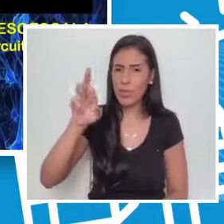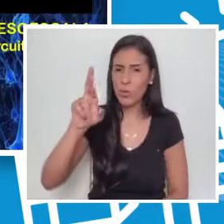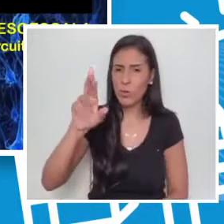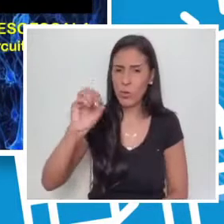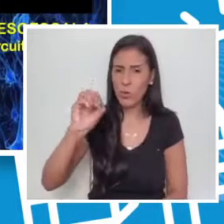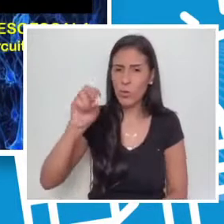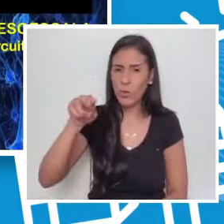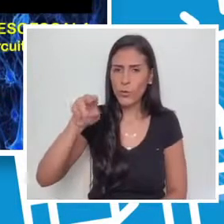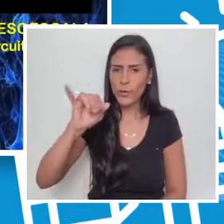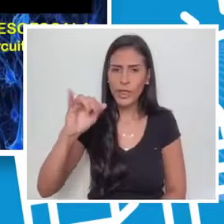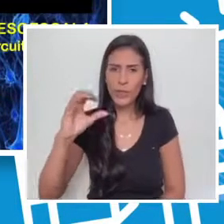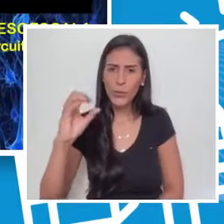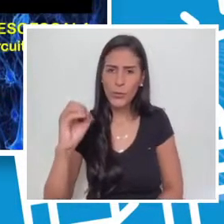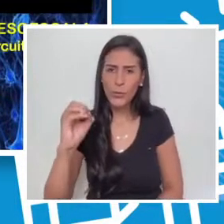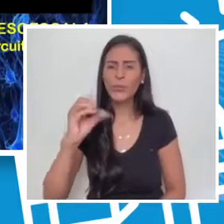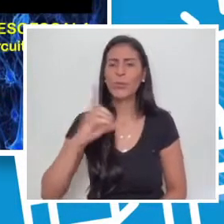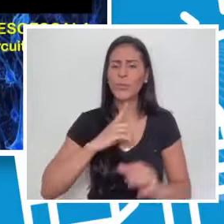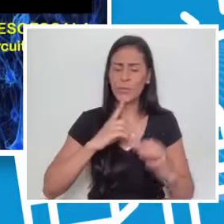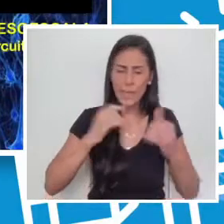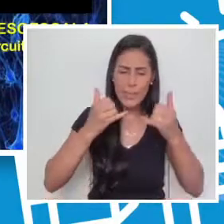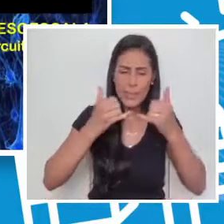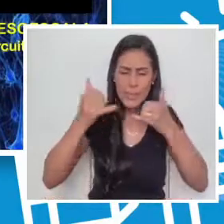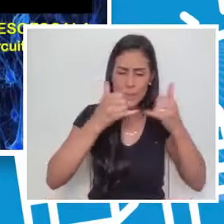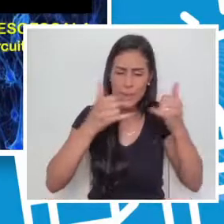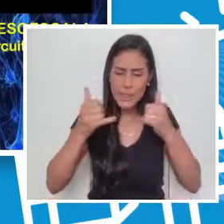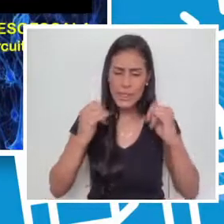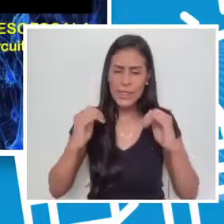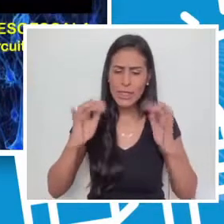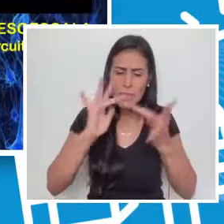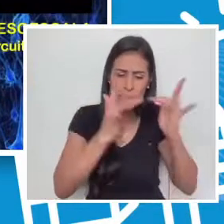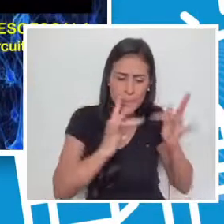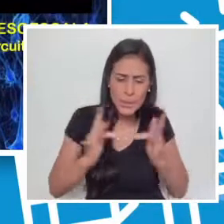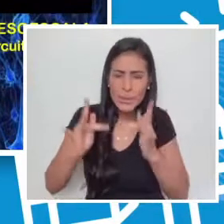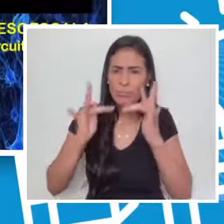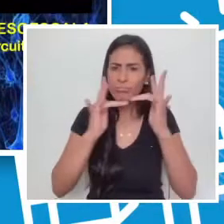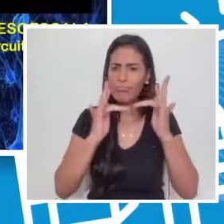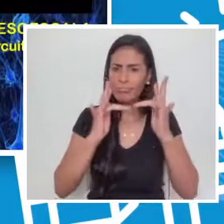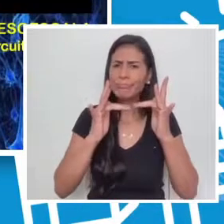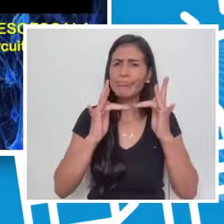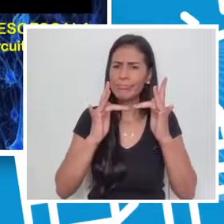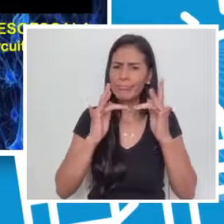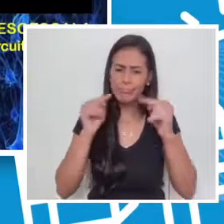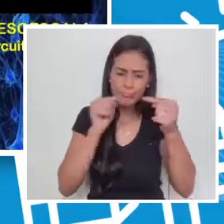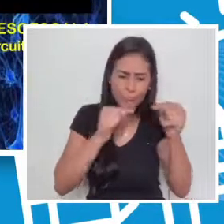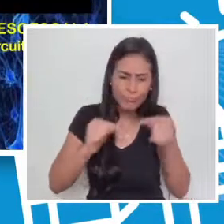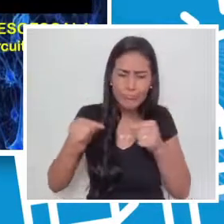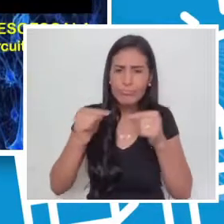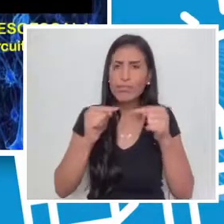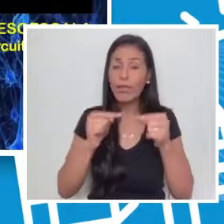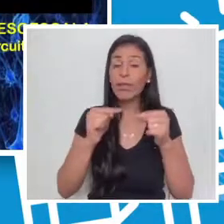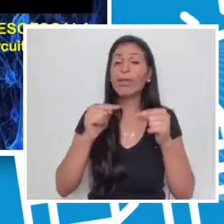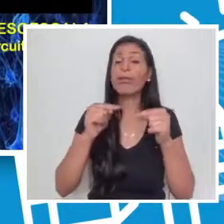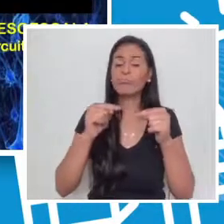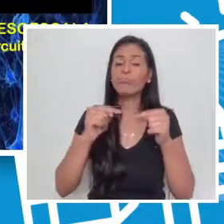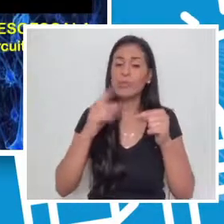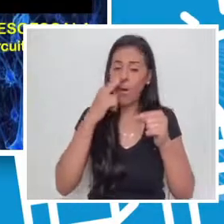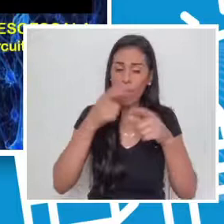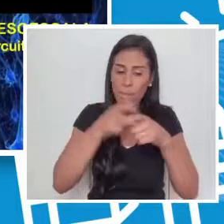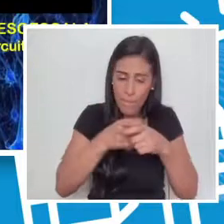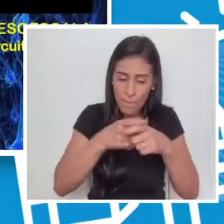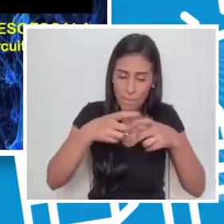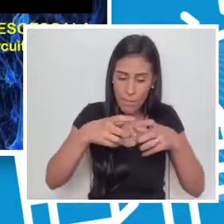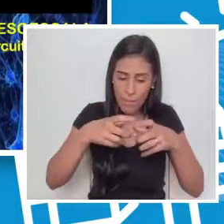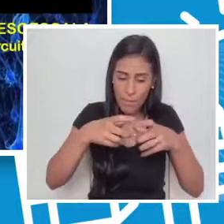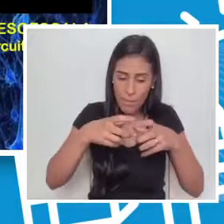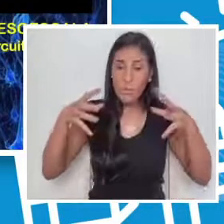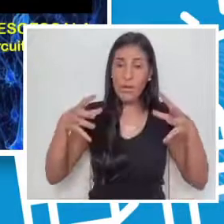são as redes neurais. E uma escala macro, que é a chamada plasticidade transpessoal. Eu gosto de